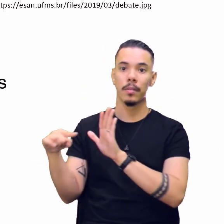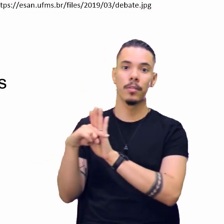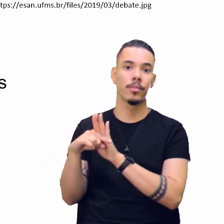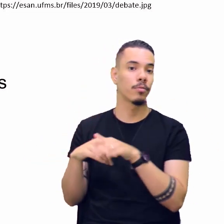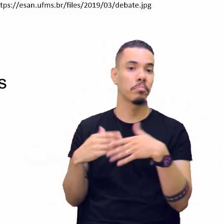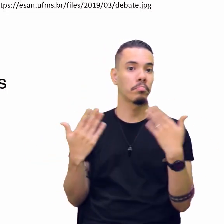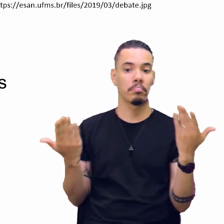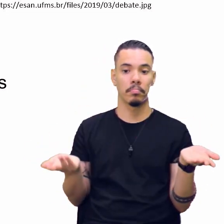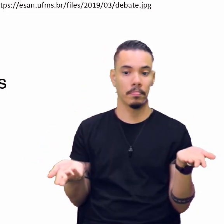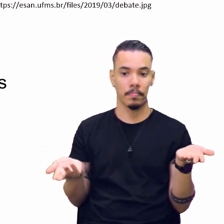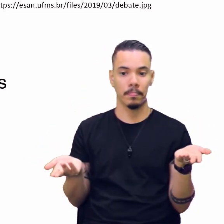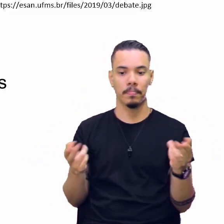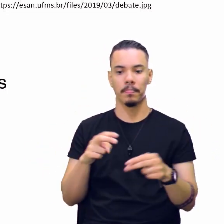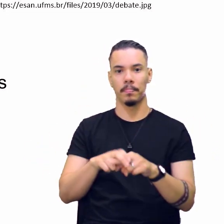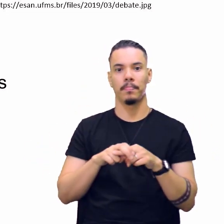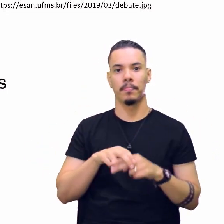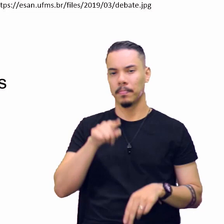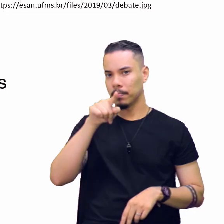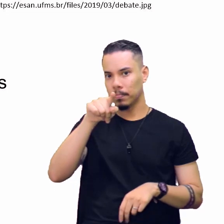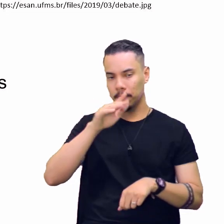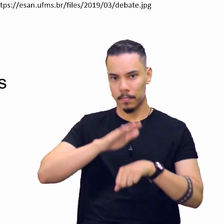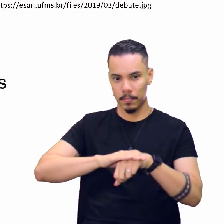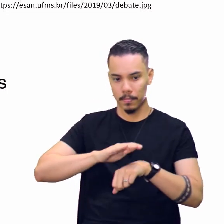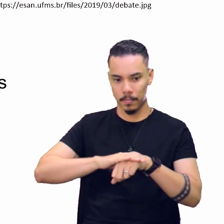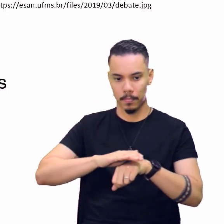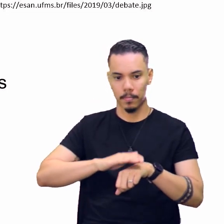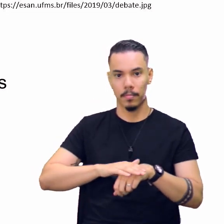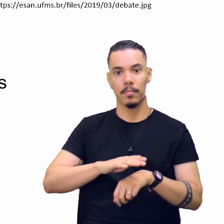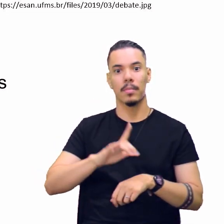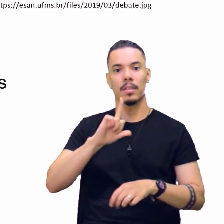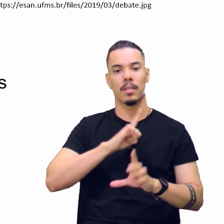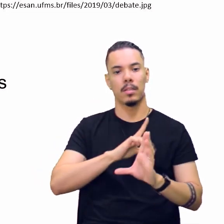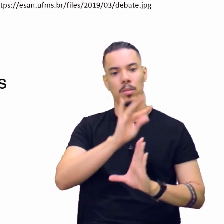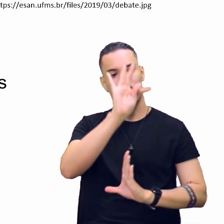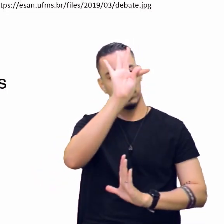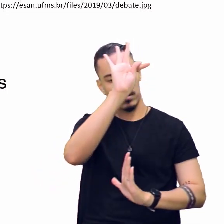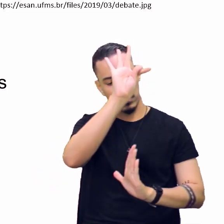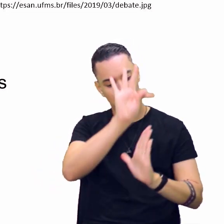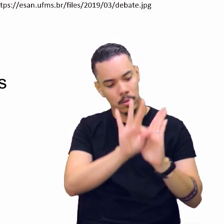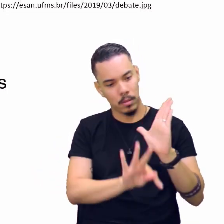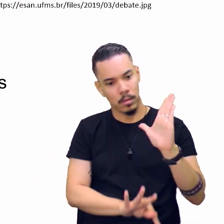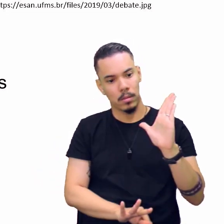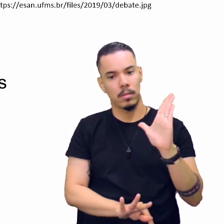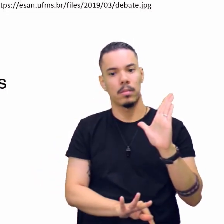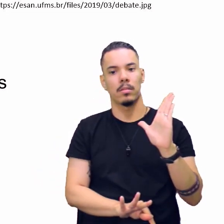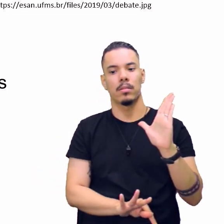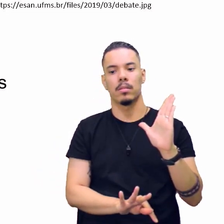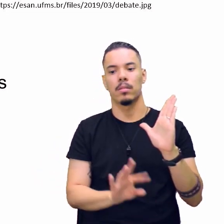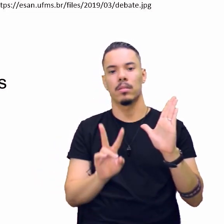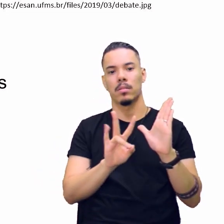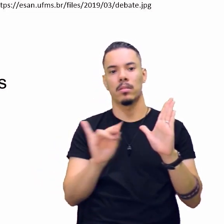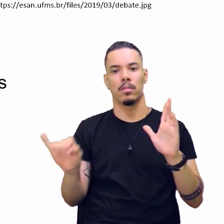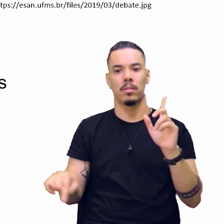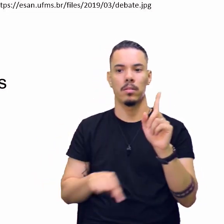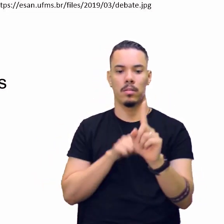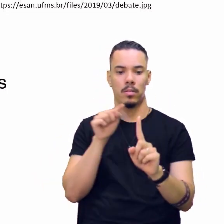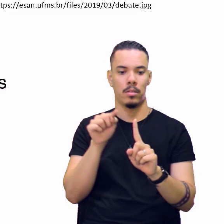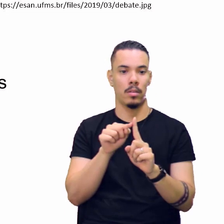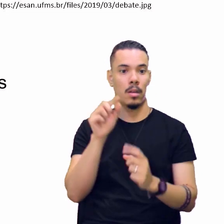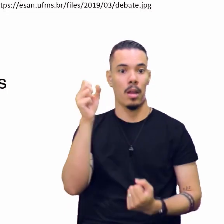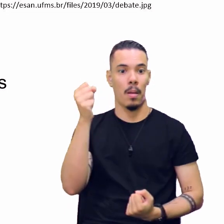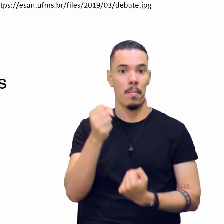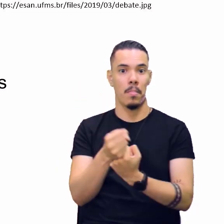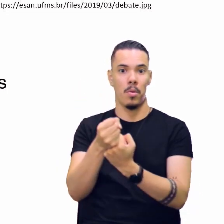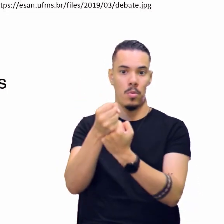negativos? Aí você, amadinho, vai ter um texto aqui que vai servir de